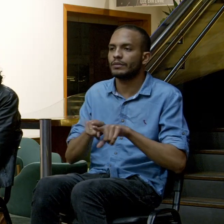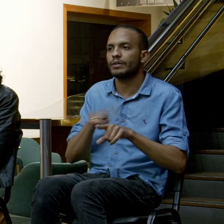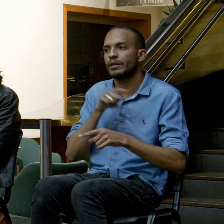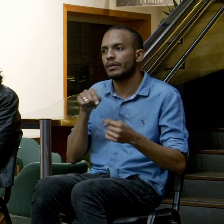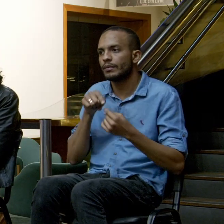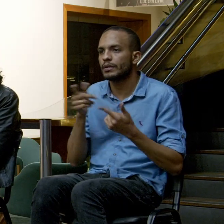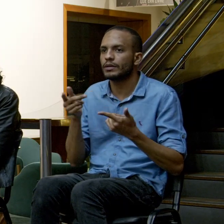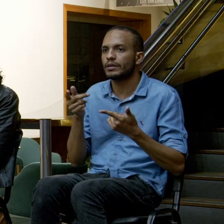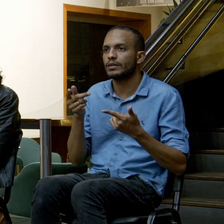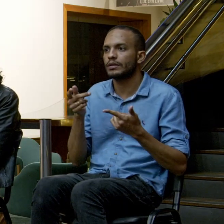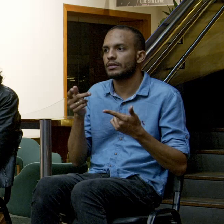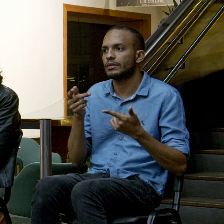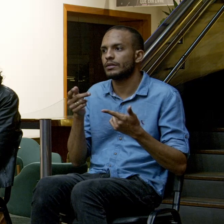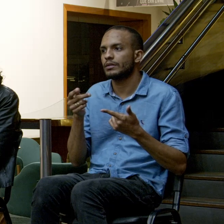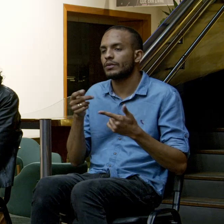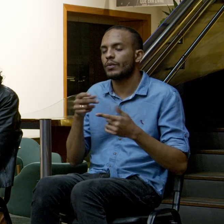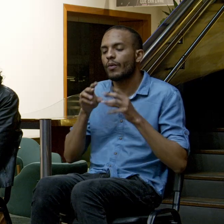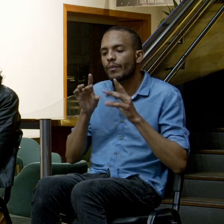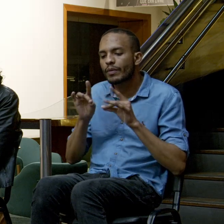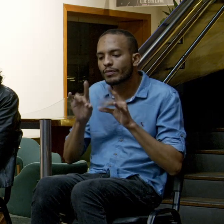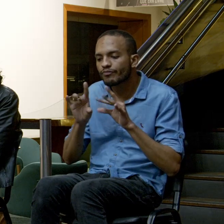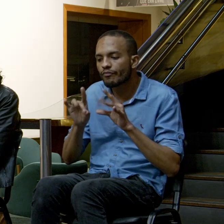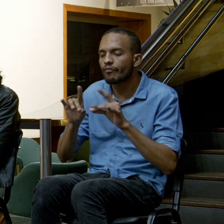com cerâmica e tal.